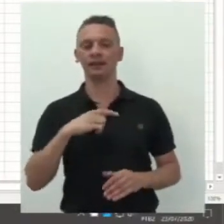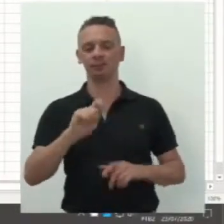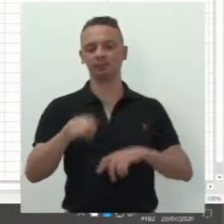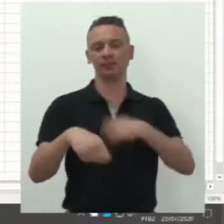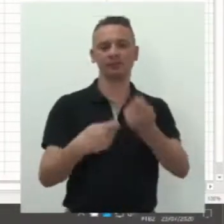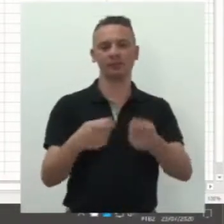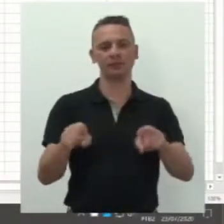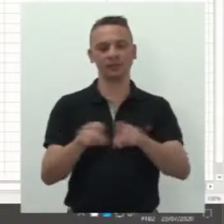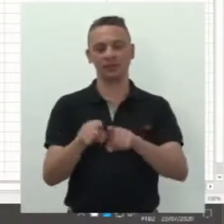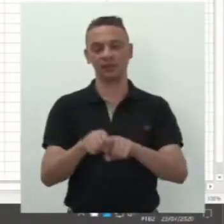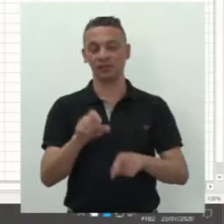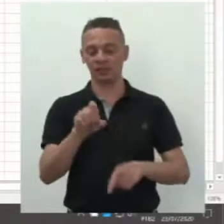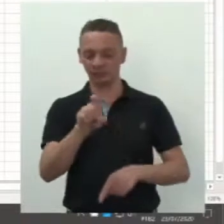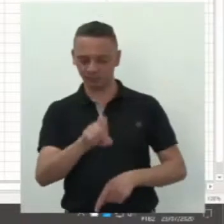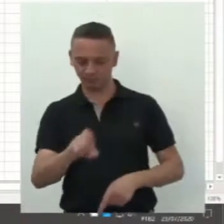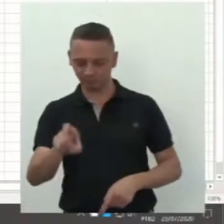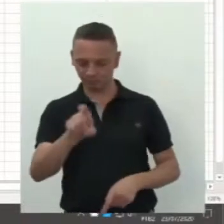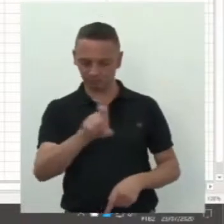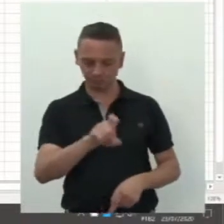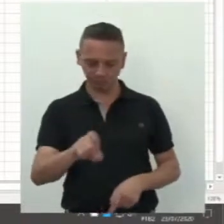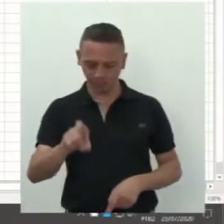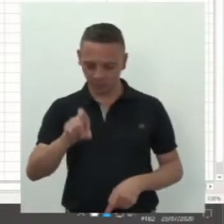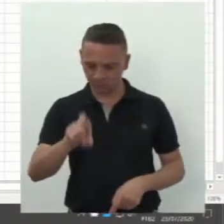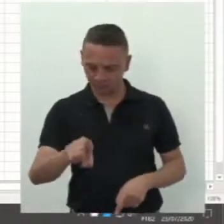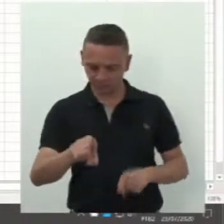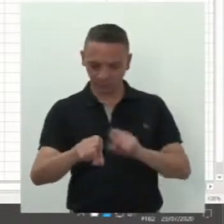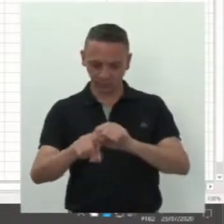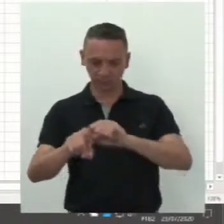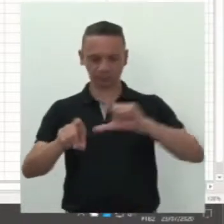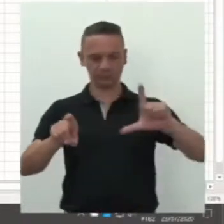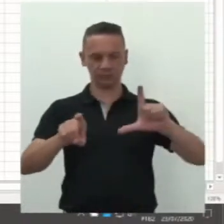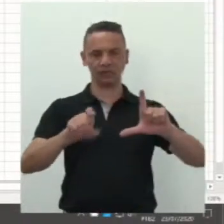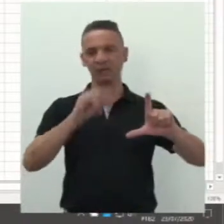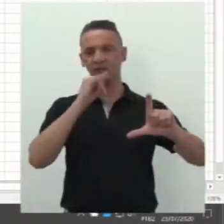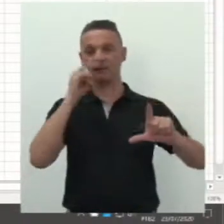mouse em cima delas, elas vão indicar esse atalho para você. No